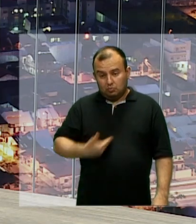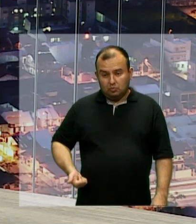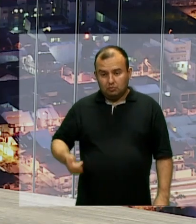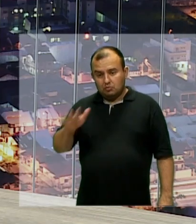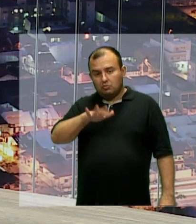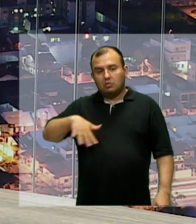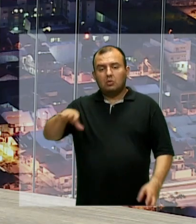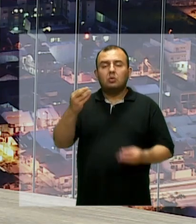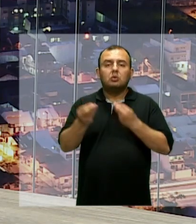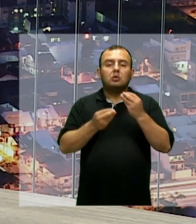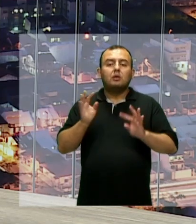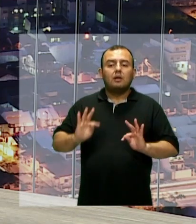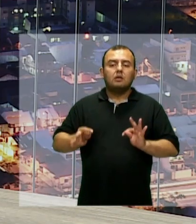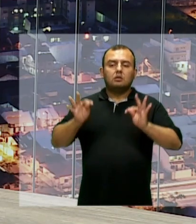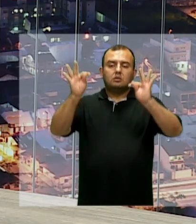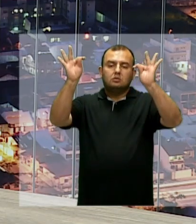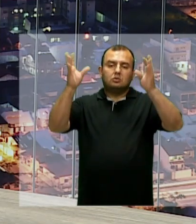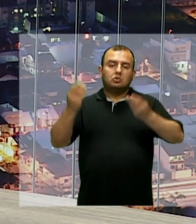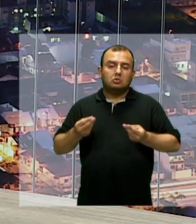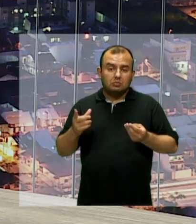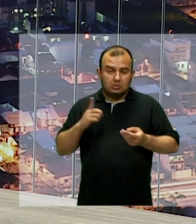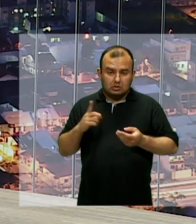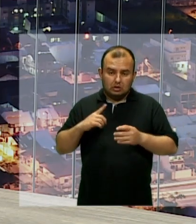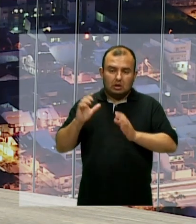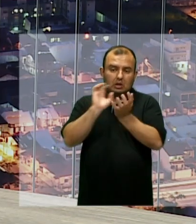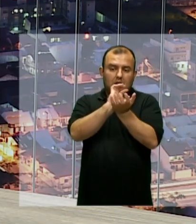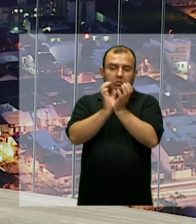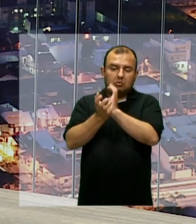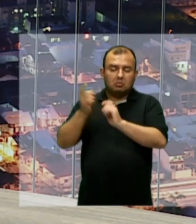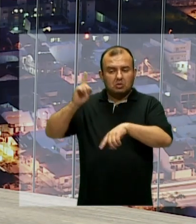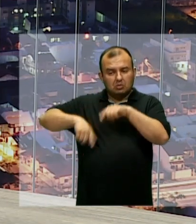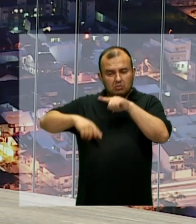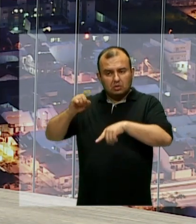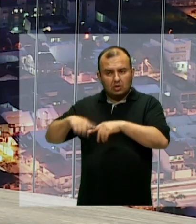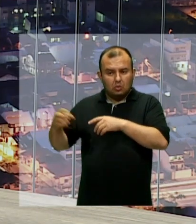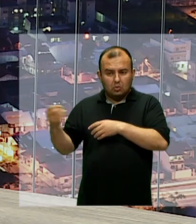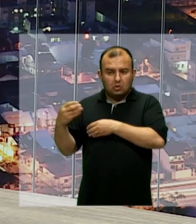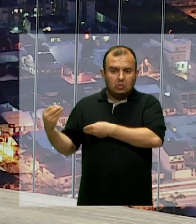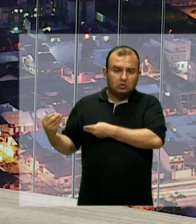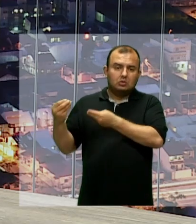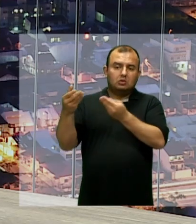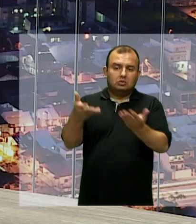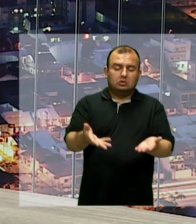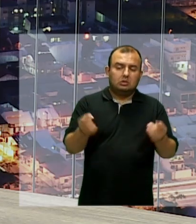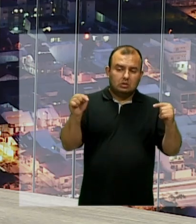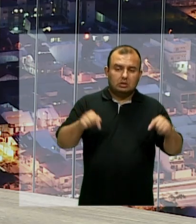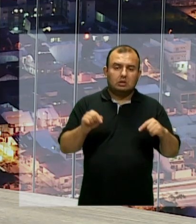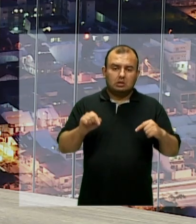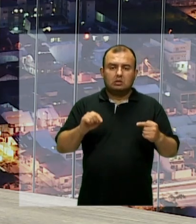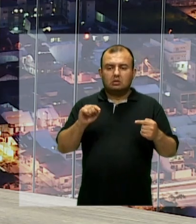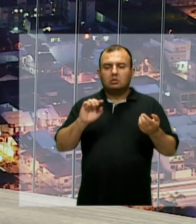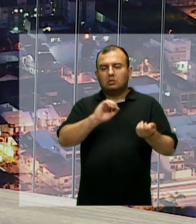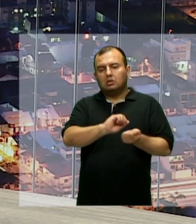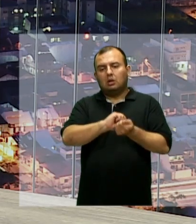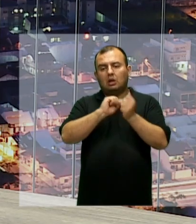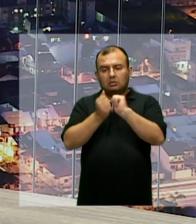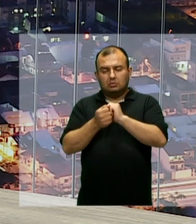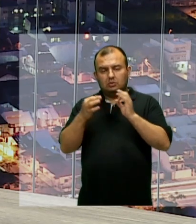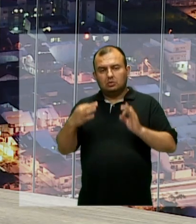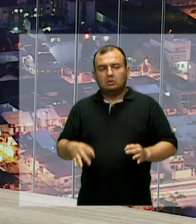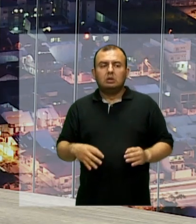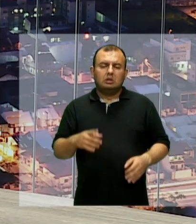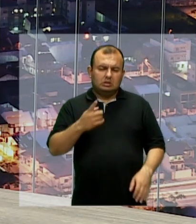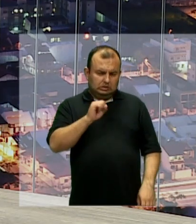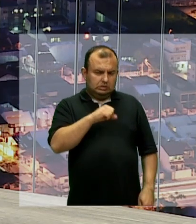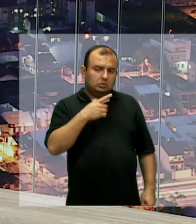nessa questão da tecnologia? Elas estão chegando, esses equipamentos que estão aqui, estão adequados? Sim, nós já